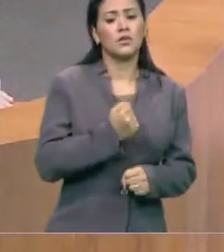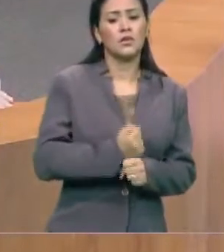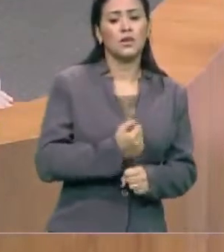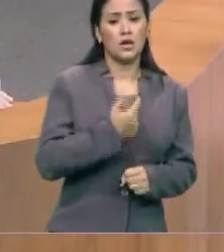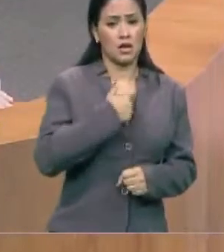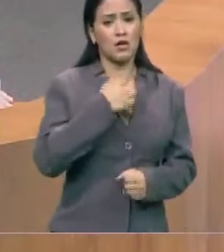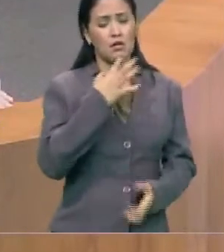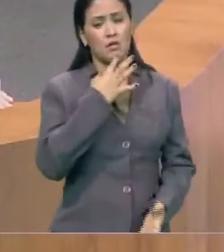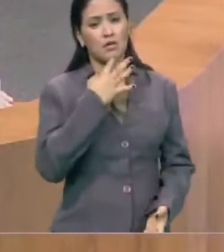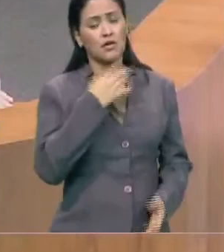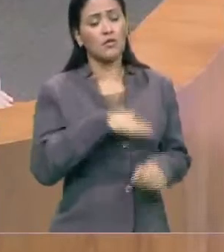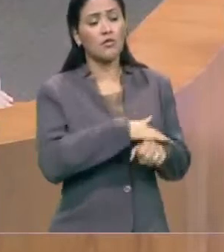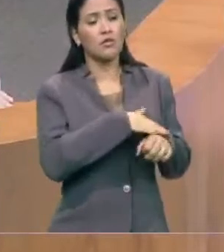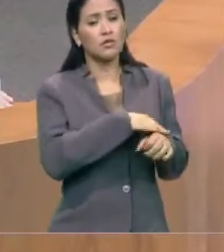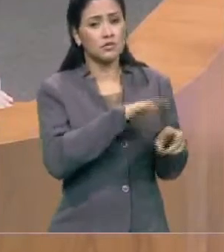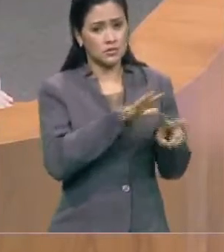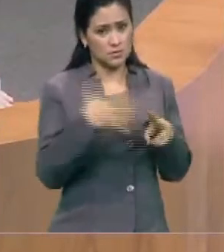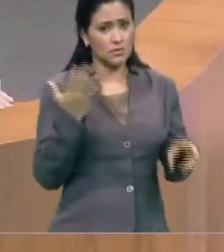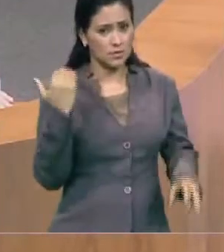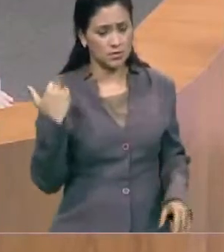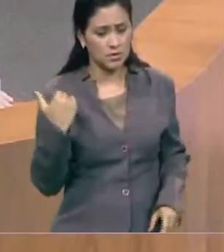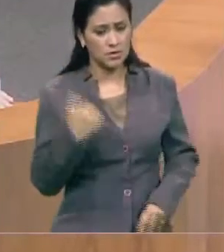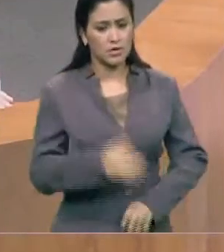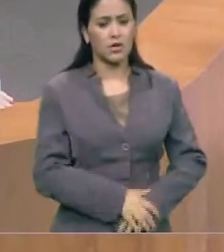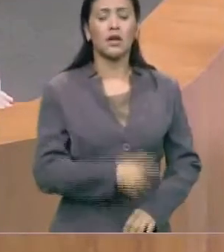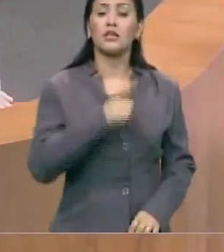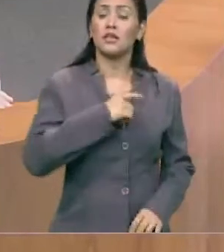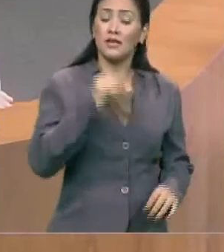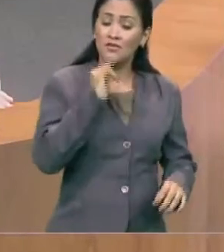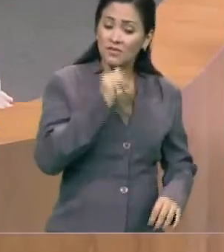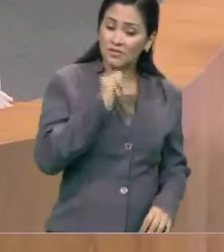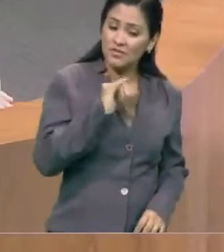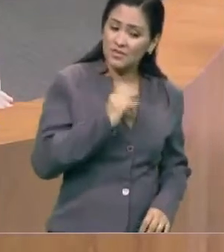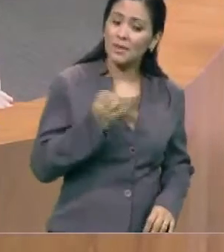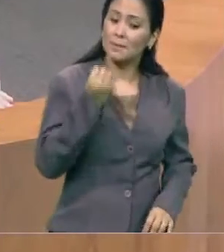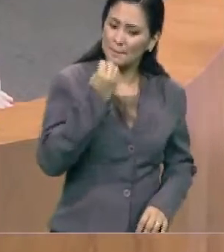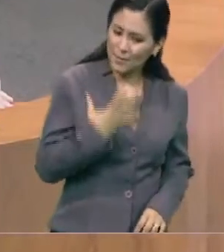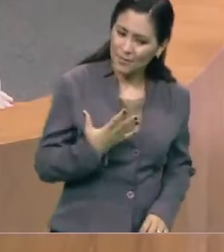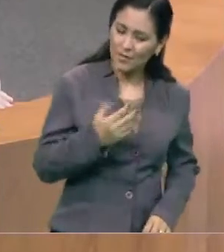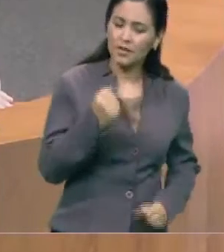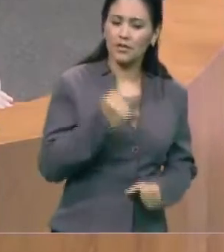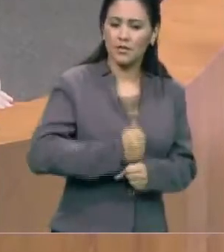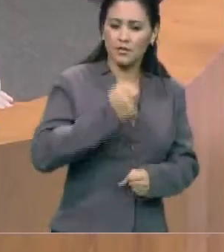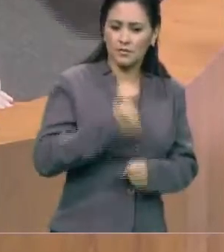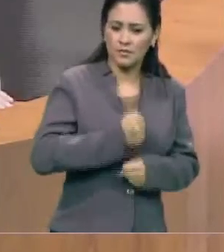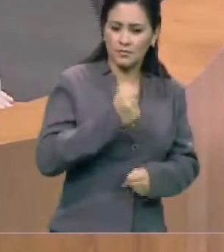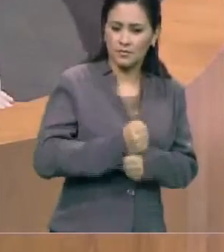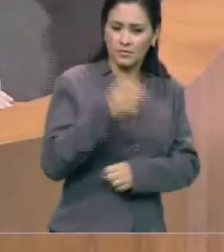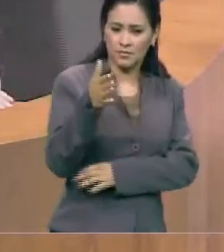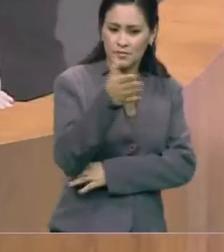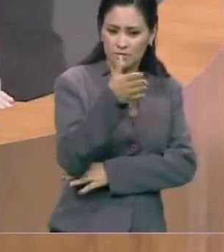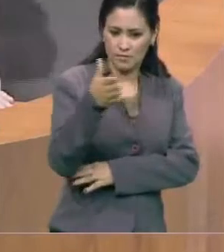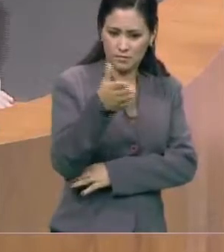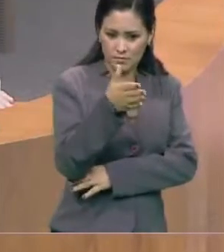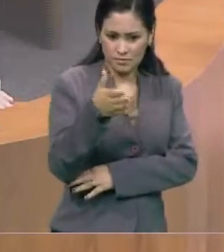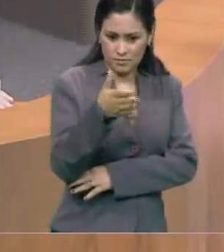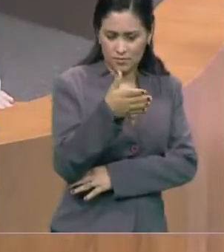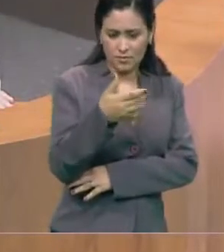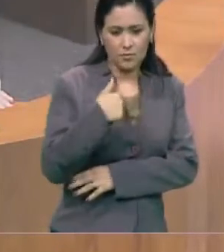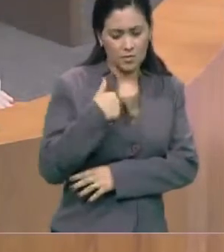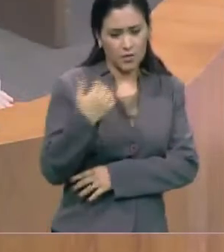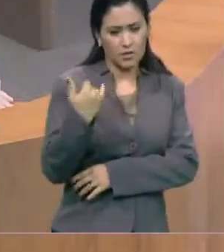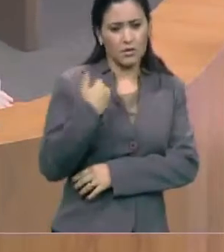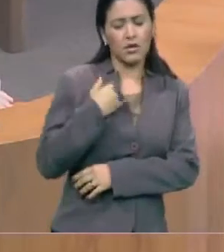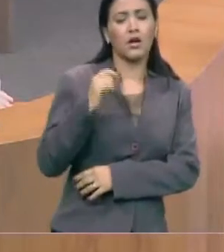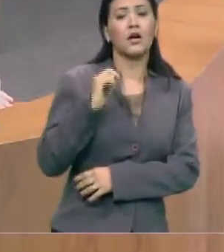conheço, e falei com ele semana passada, e disse, olha, tem uma boa notícia para lhe dar. A obra lá de Alcântara, eu tive a informação que ela